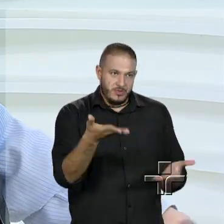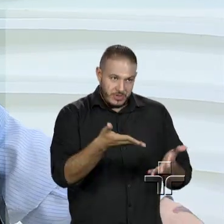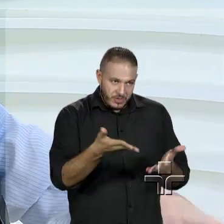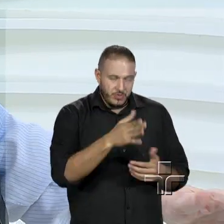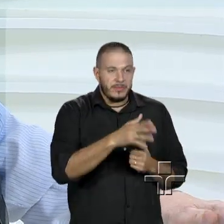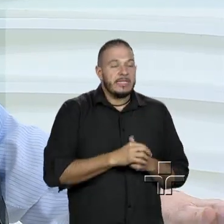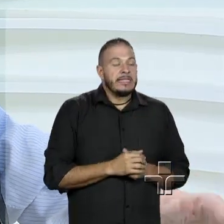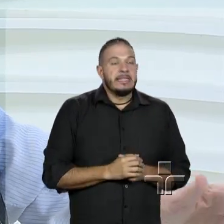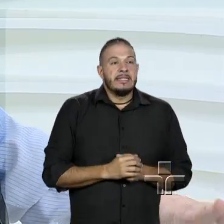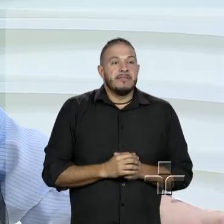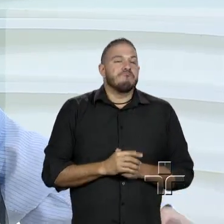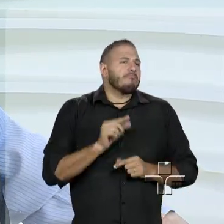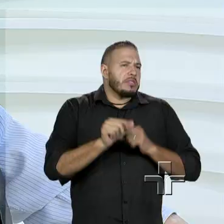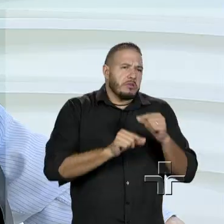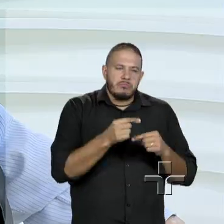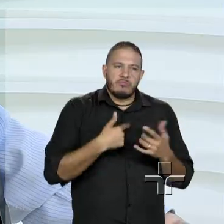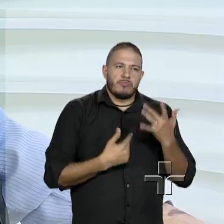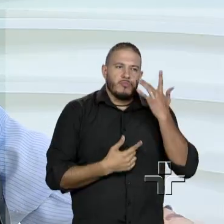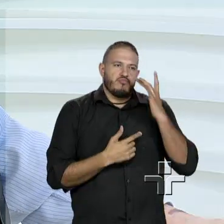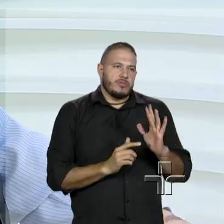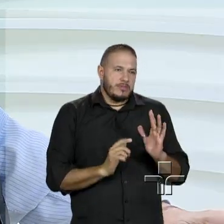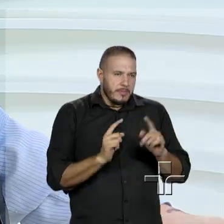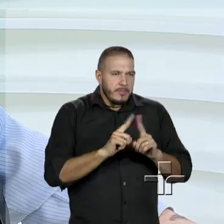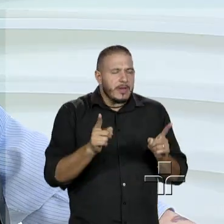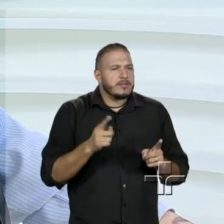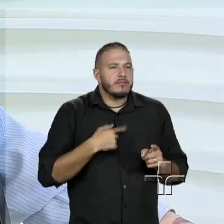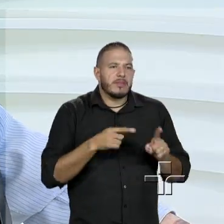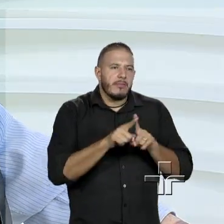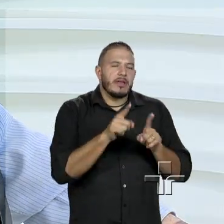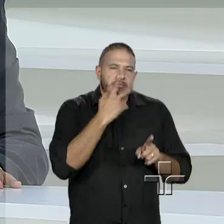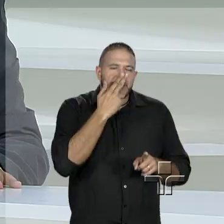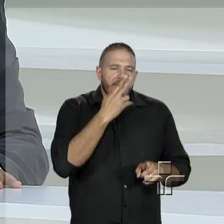há razões que eu não conheço, mas que acho que também foi um equívoco.